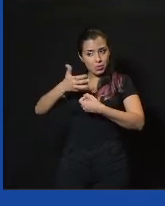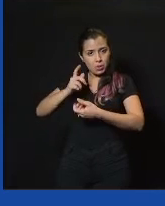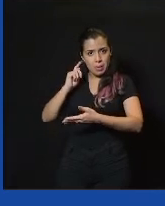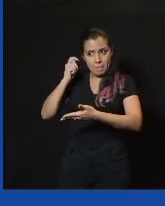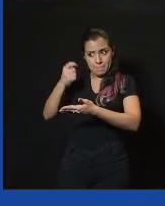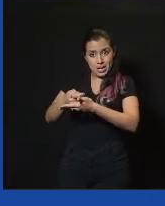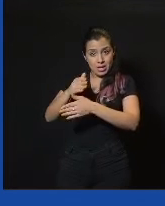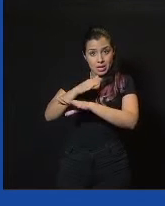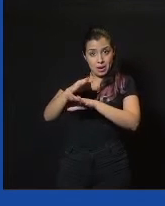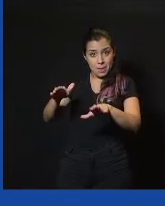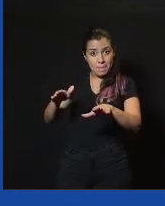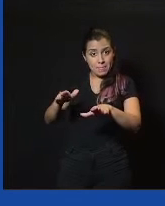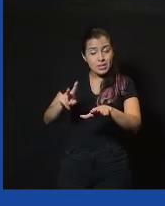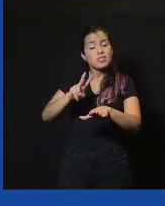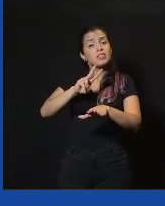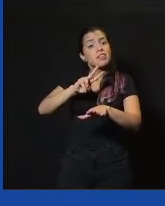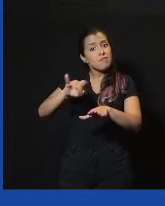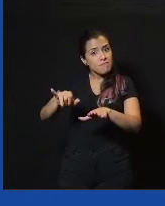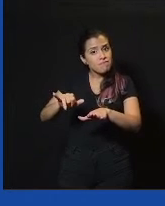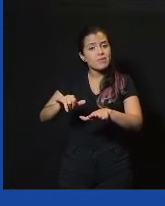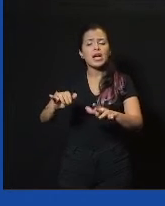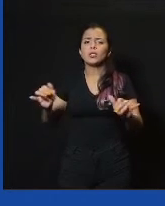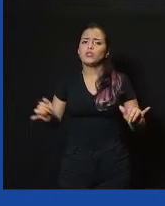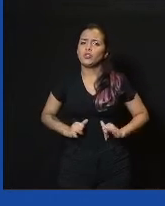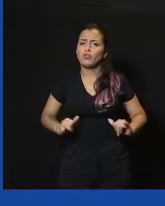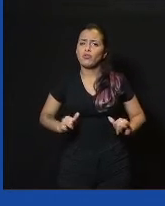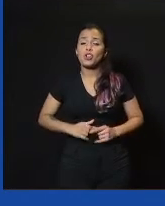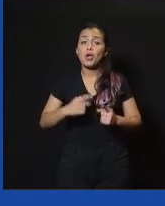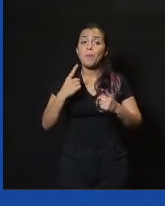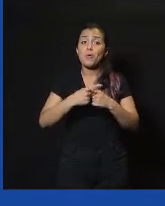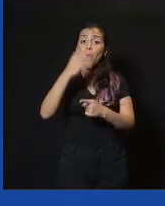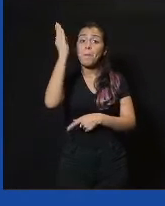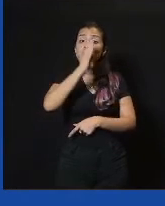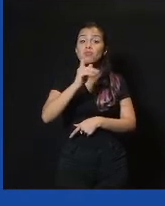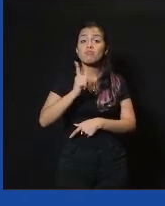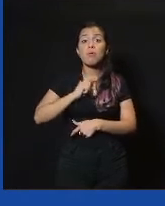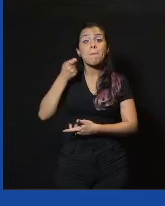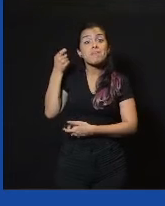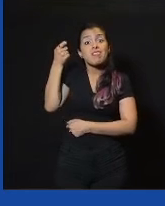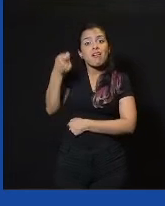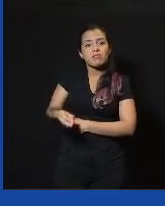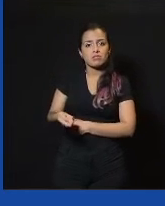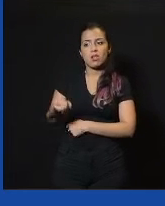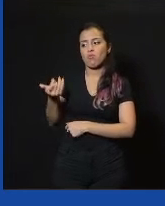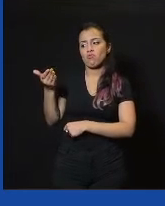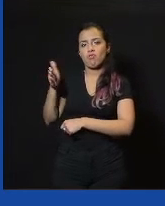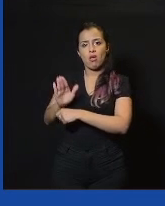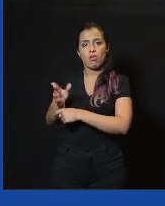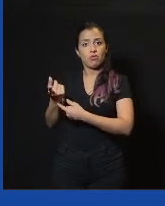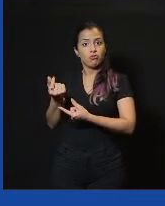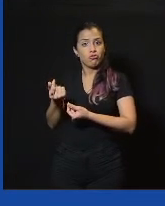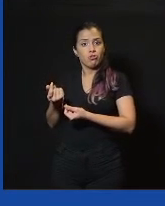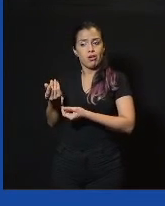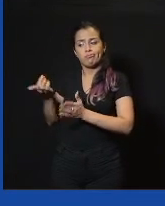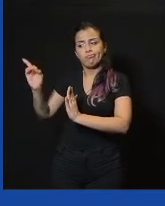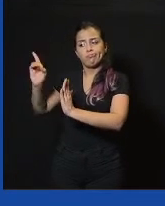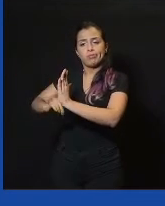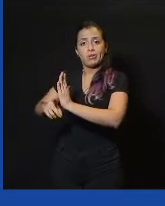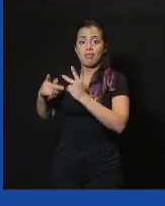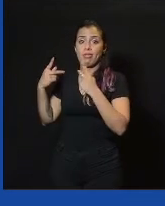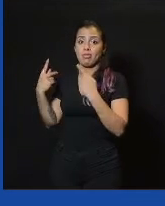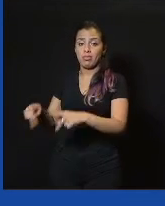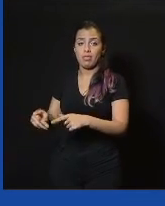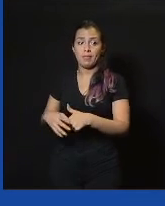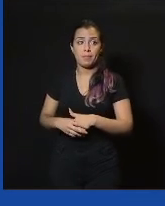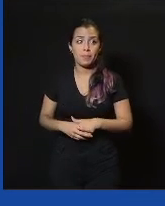perceberam que o Estado tem por obrigação de ajudá-los nesse momento porque as pessoas contribuem com cargas tributárias pesadíssimas. E quando eu falo carga